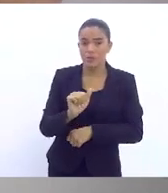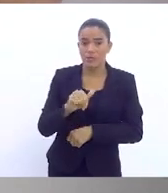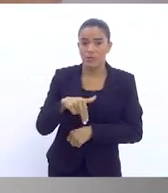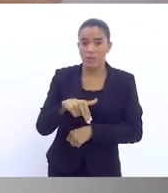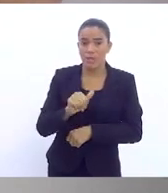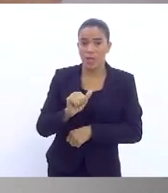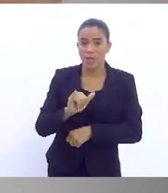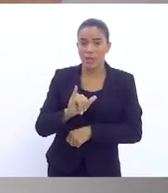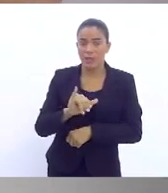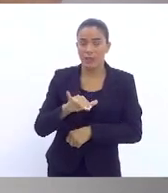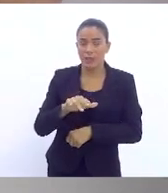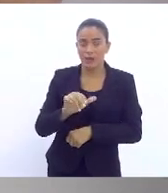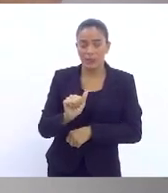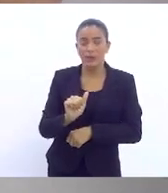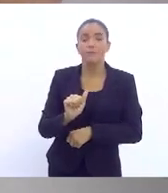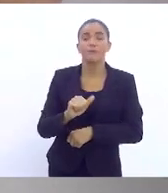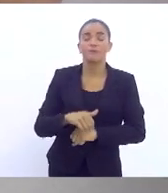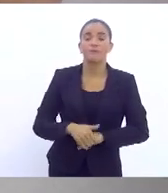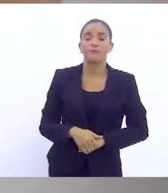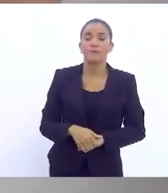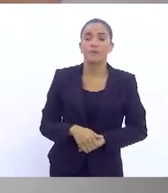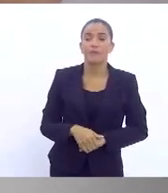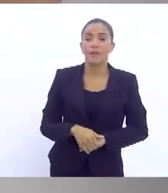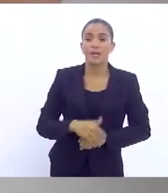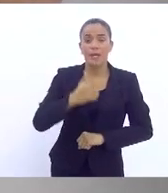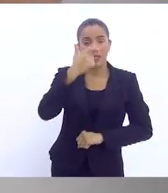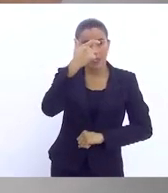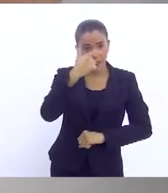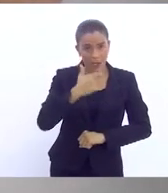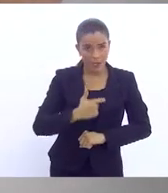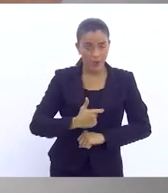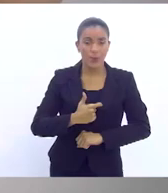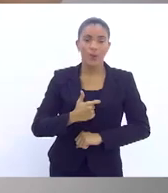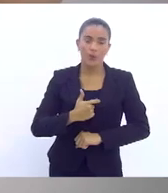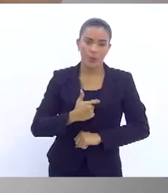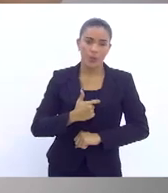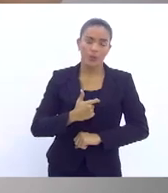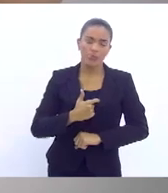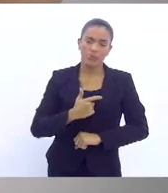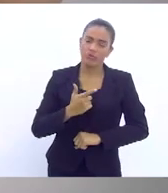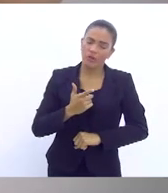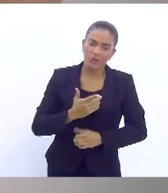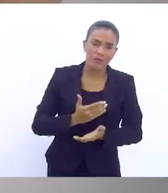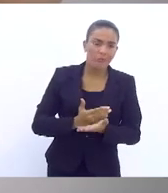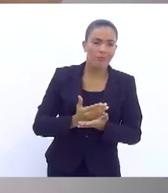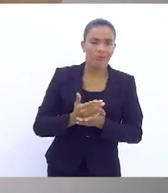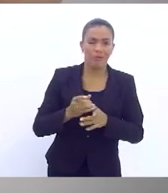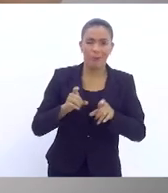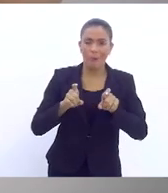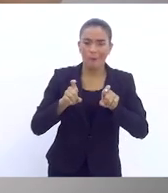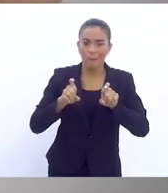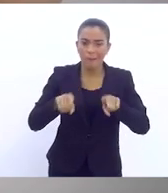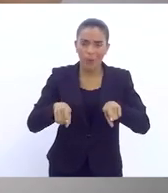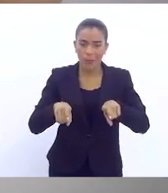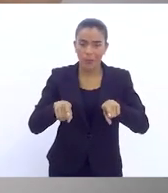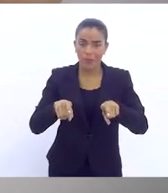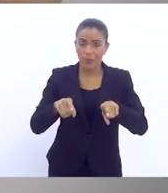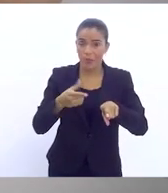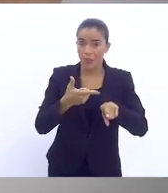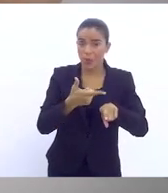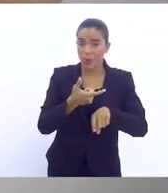Instituto Estadual e também da UERJ bom eu durante desde o início do nosso mandato em 2023